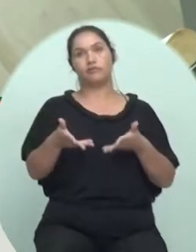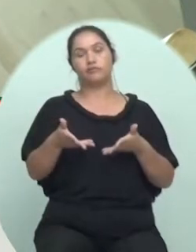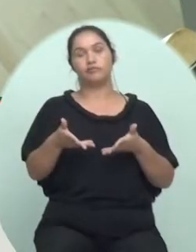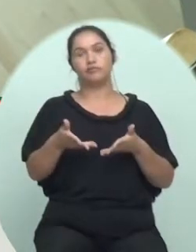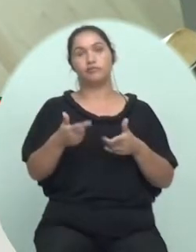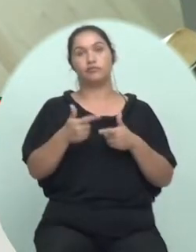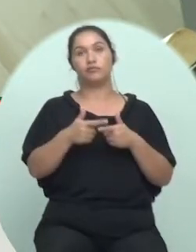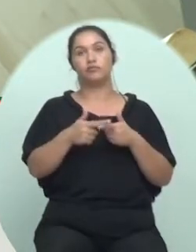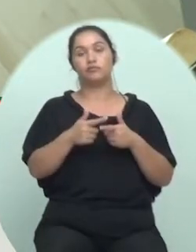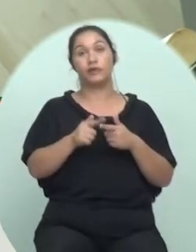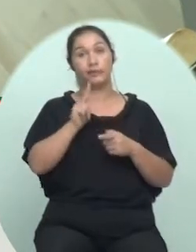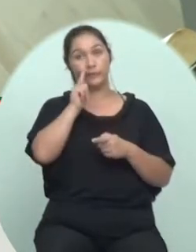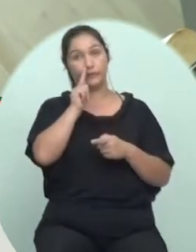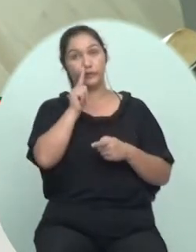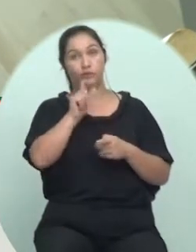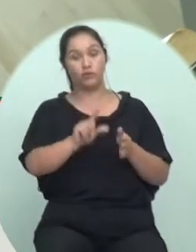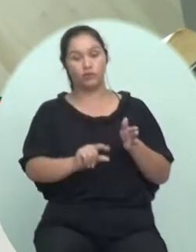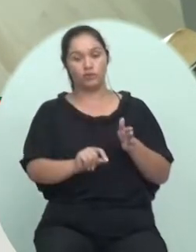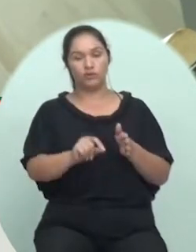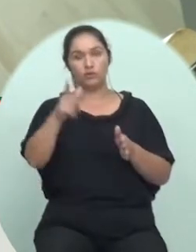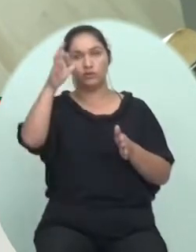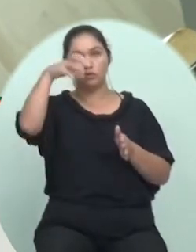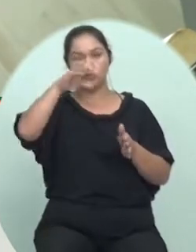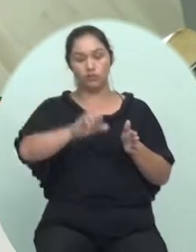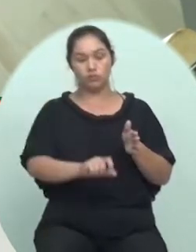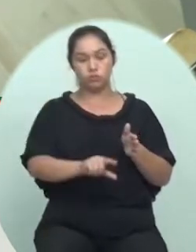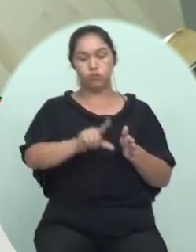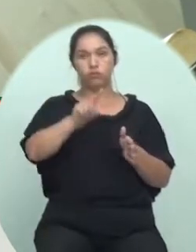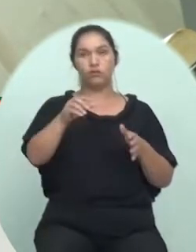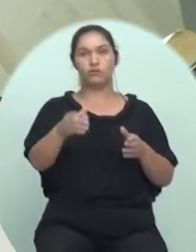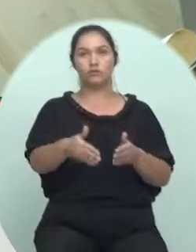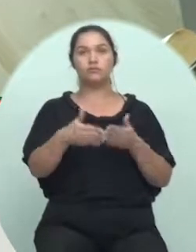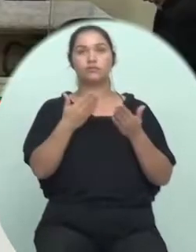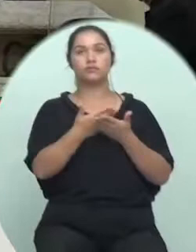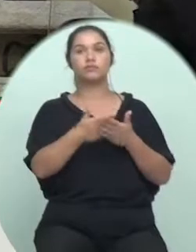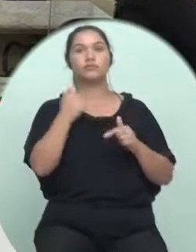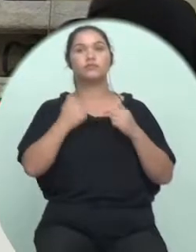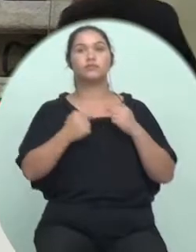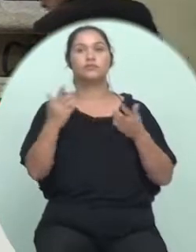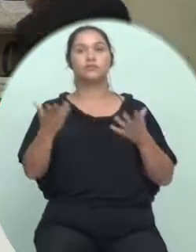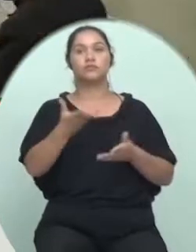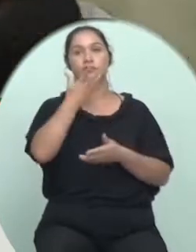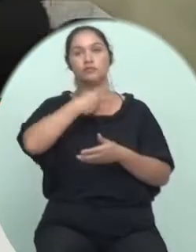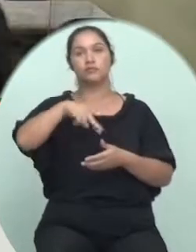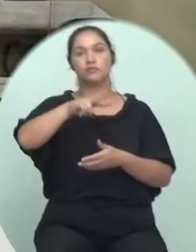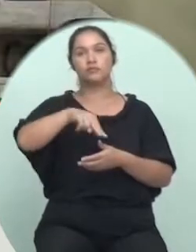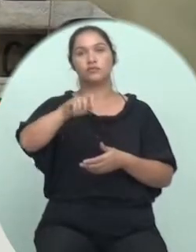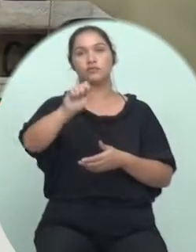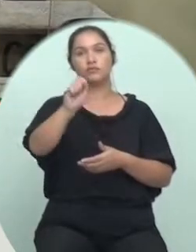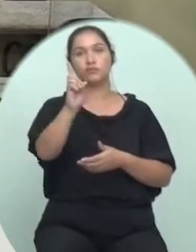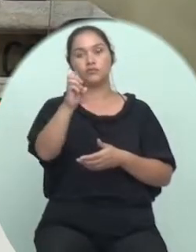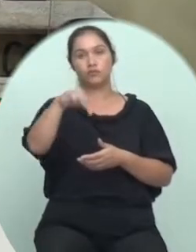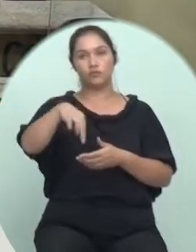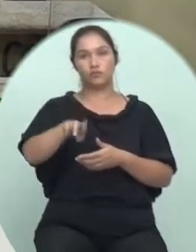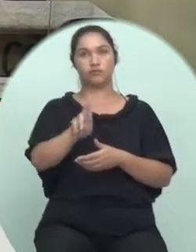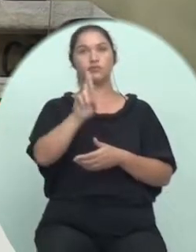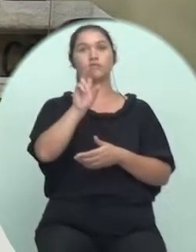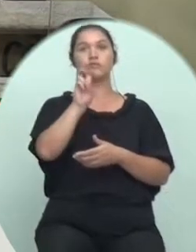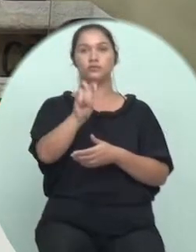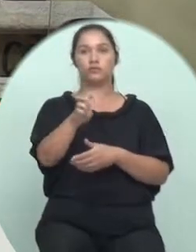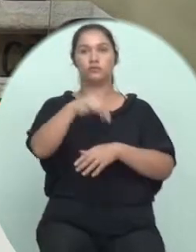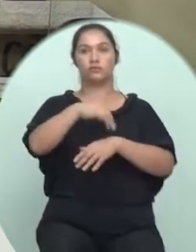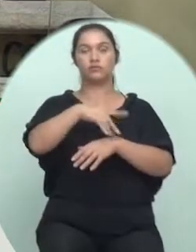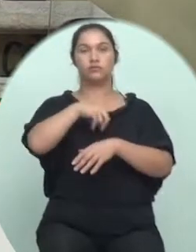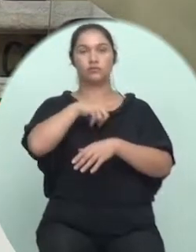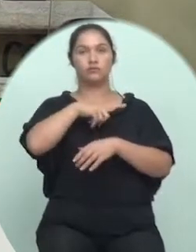causam prejuízos nessa região. O requerimento está em discussão. Com a palavra, o vereador proponente, vereador Ademir Honorato. Vossa